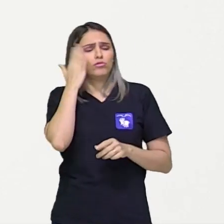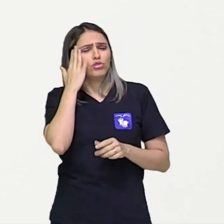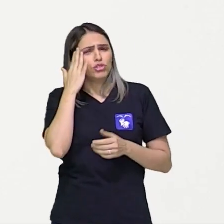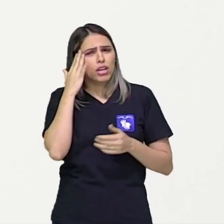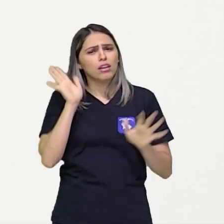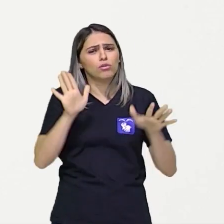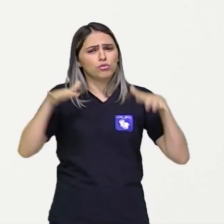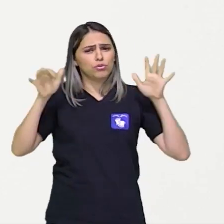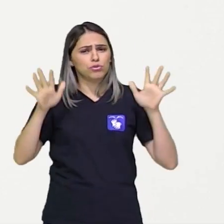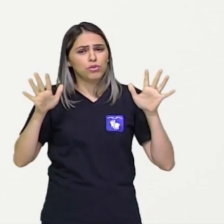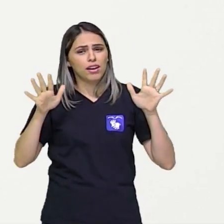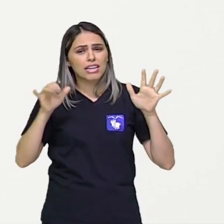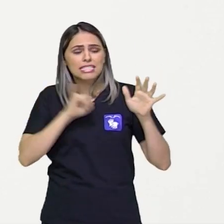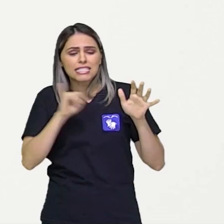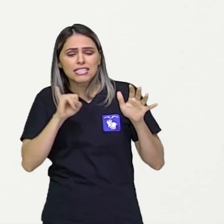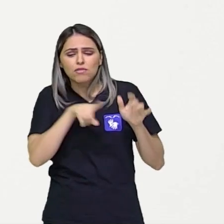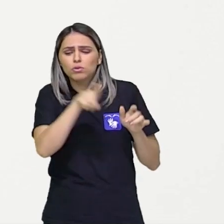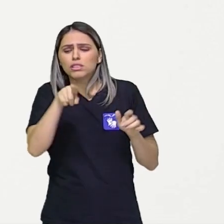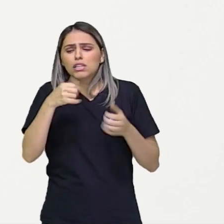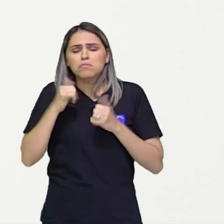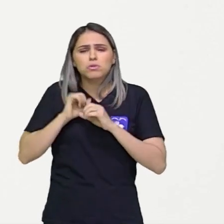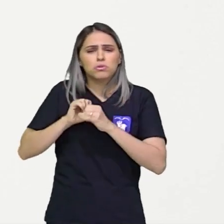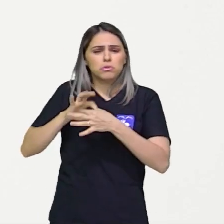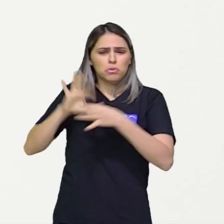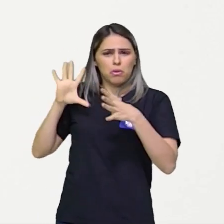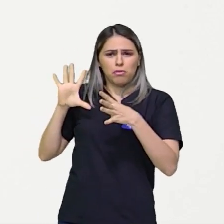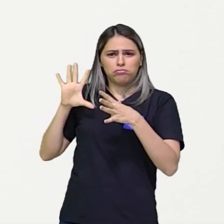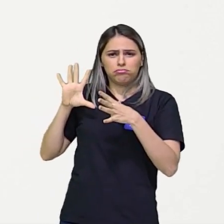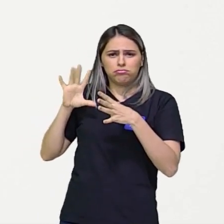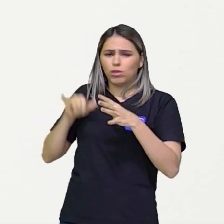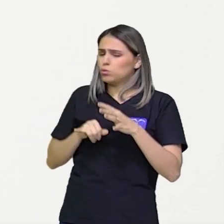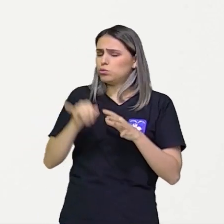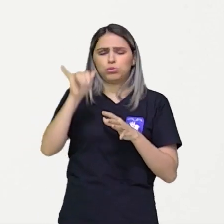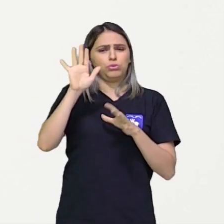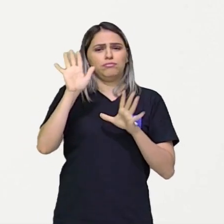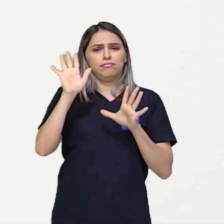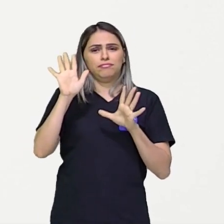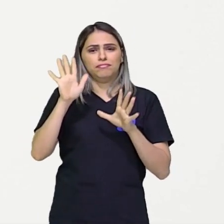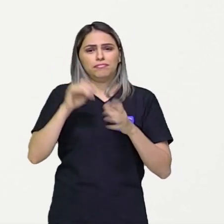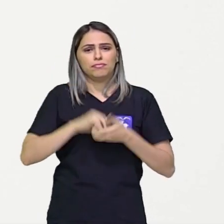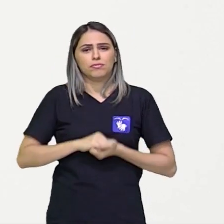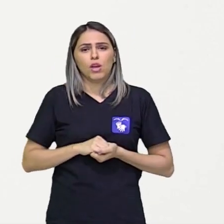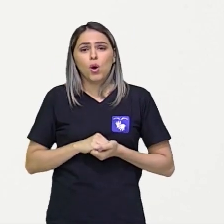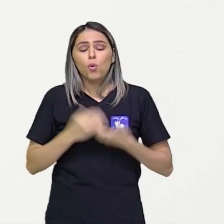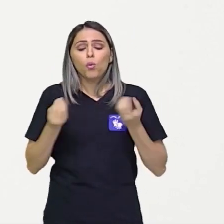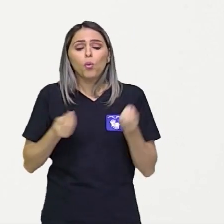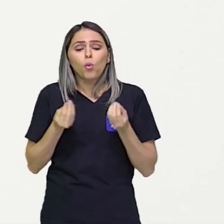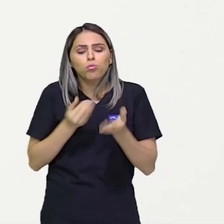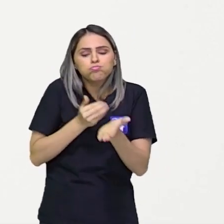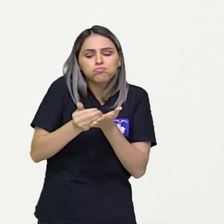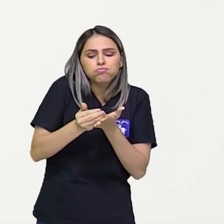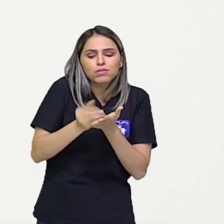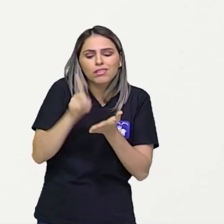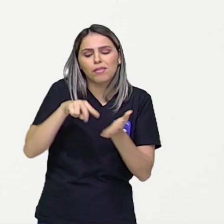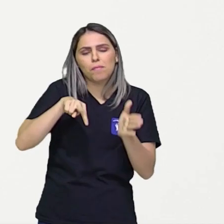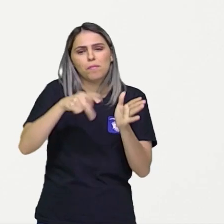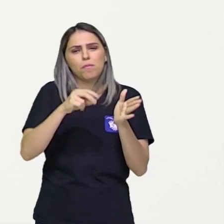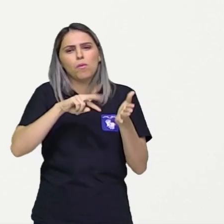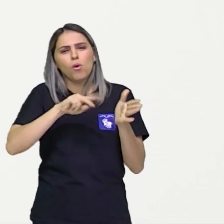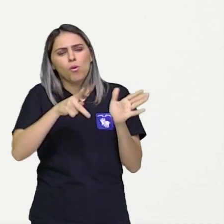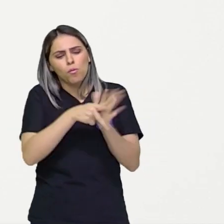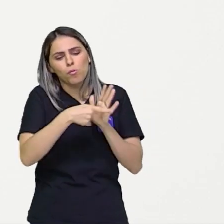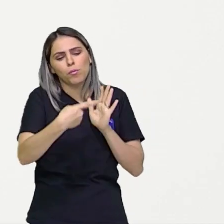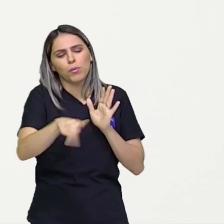não subo. Sai o vento para brincar. Olha só como começou de novo. Com a palavra o que é, com